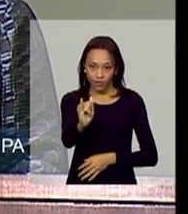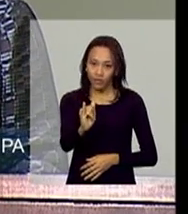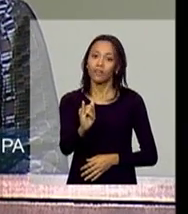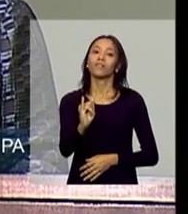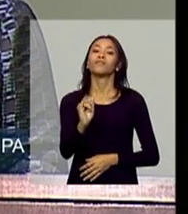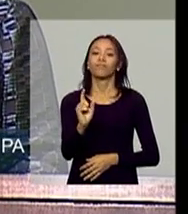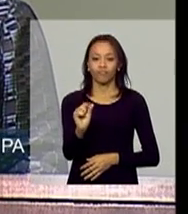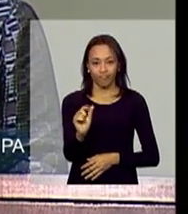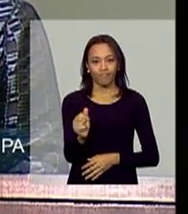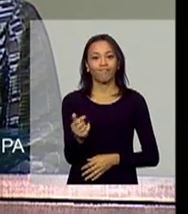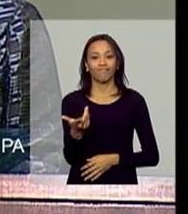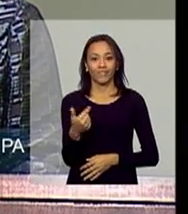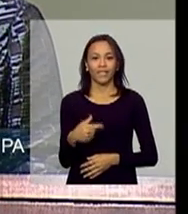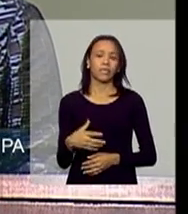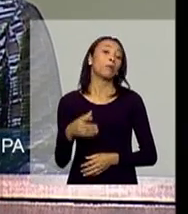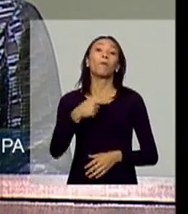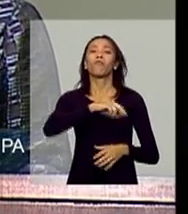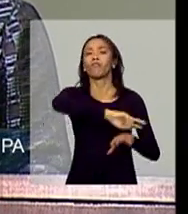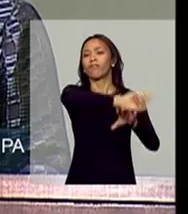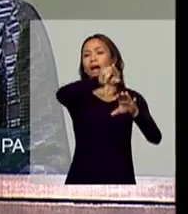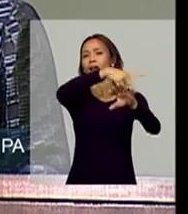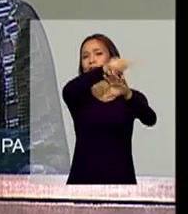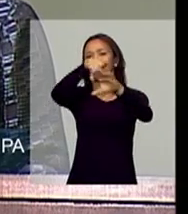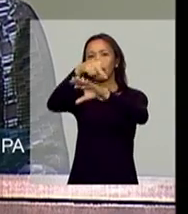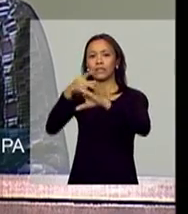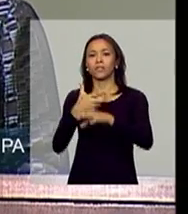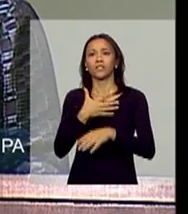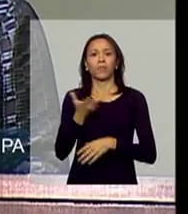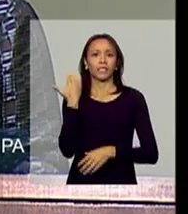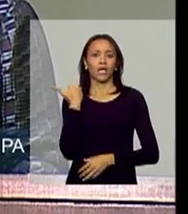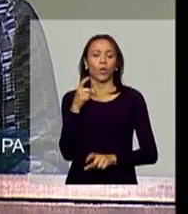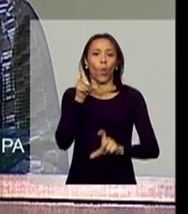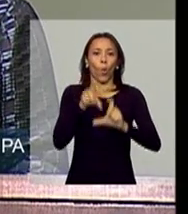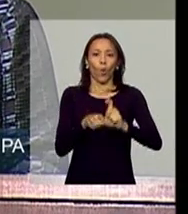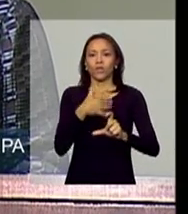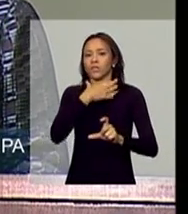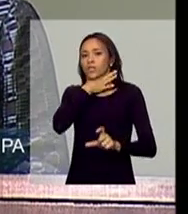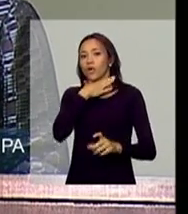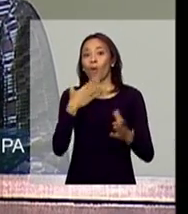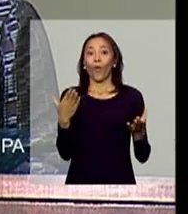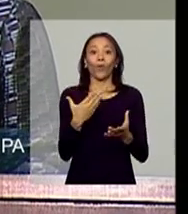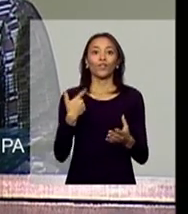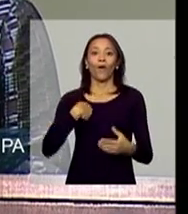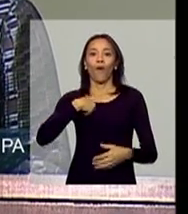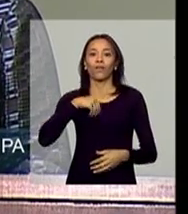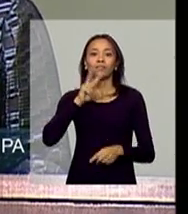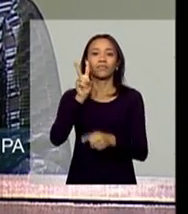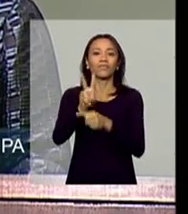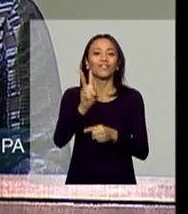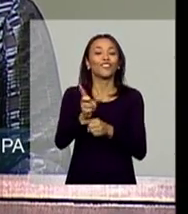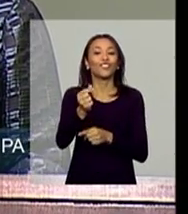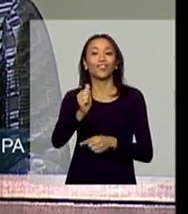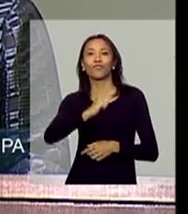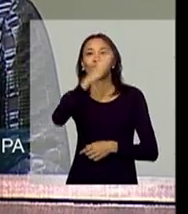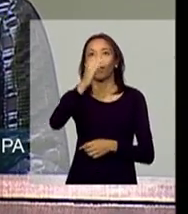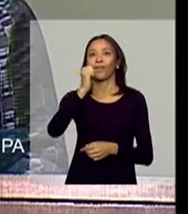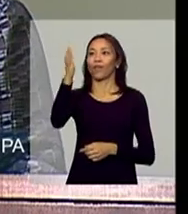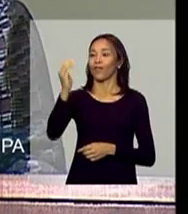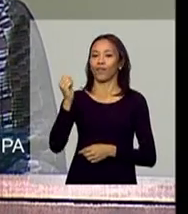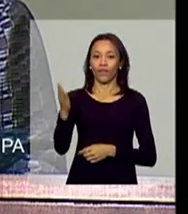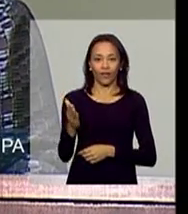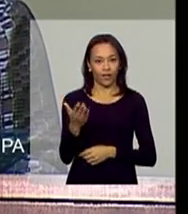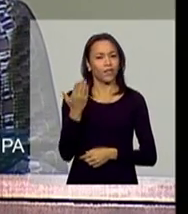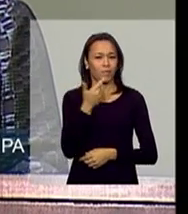dólares. De país endividado, nos transformamos em credores internacionais, pois emprestamos,